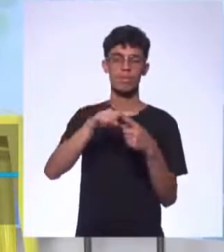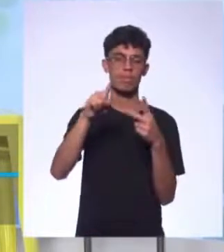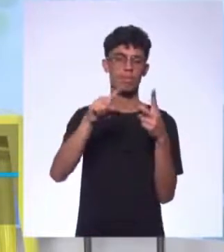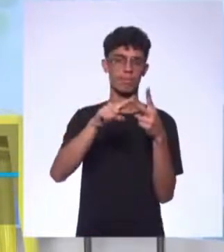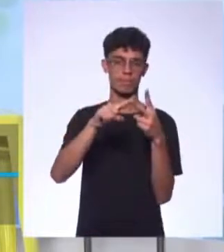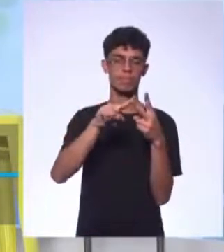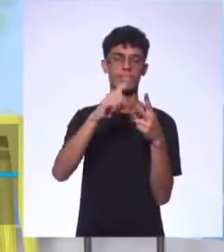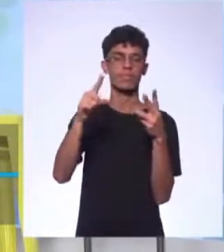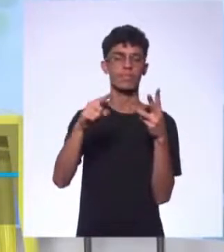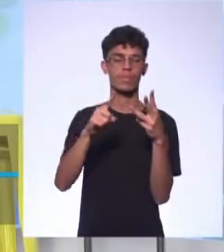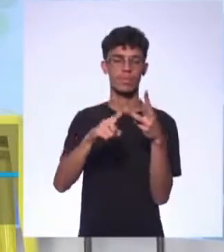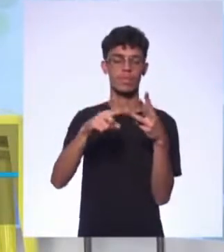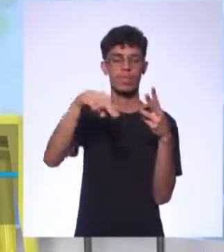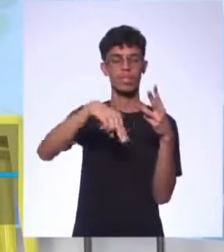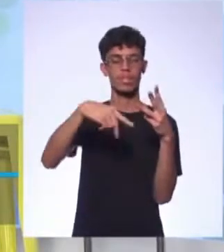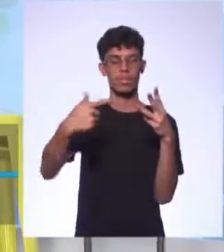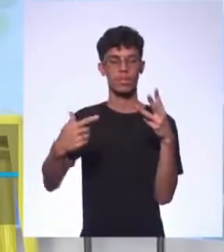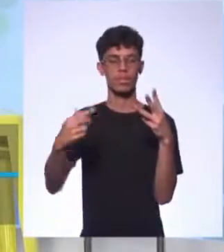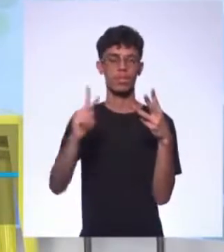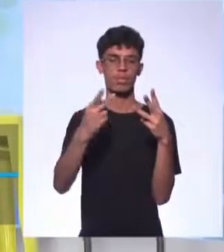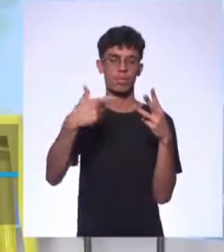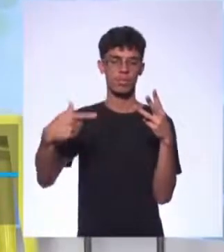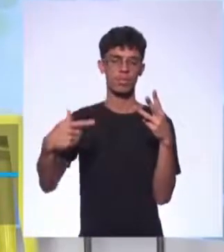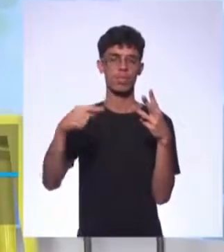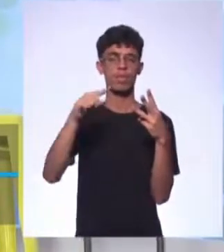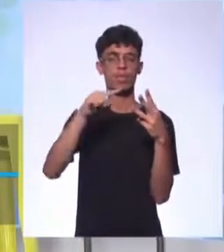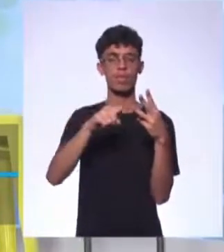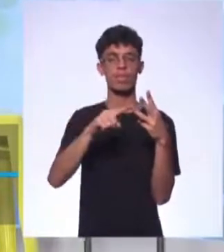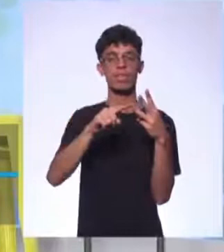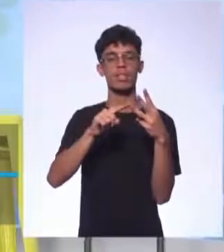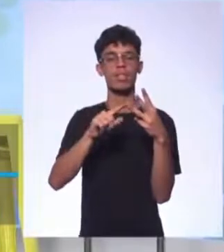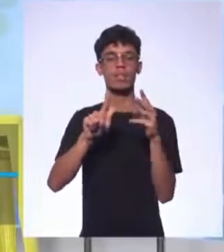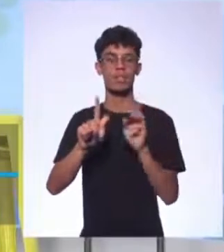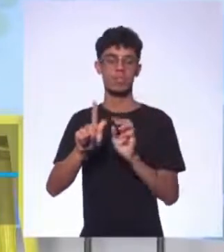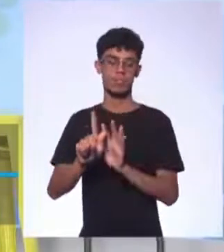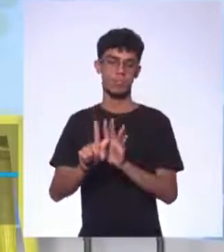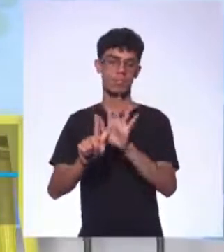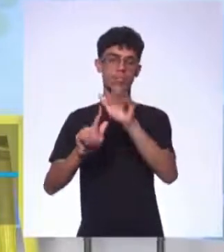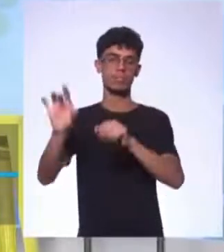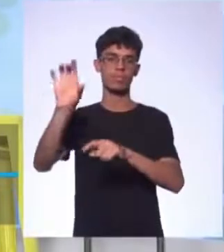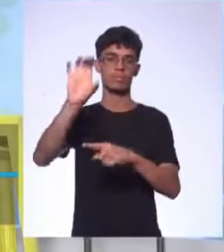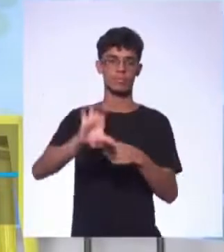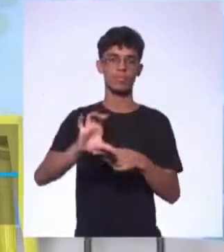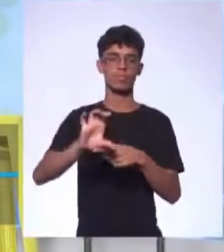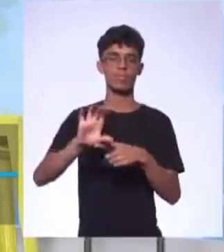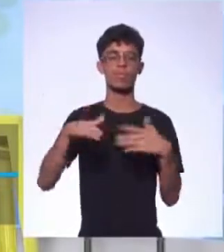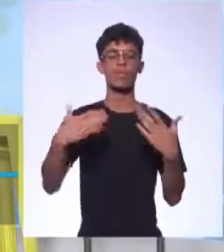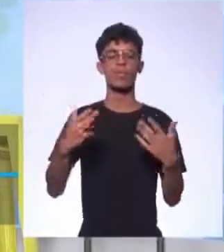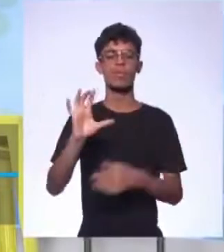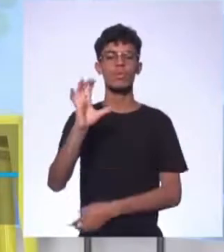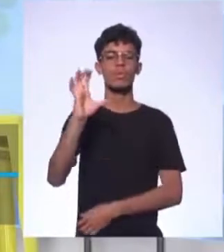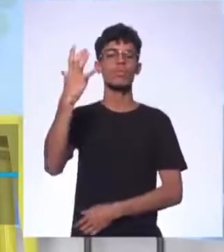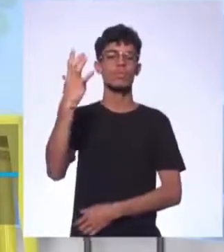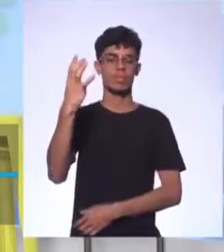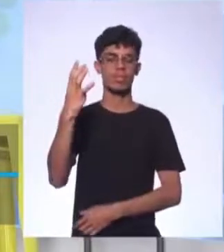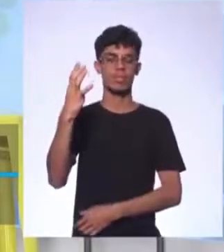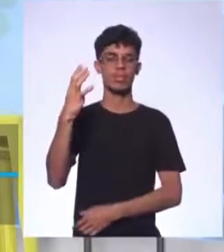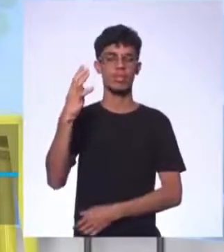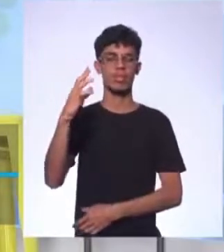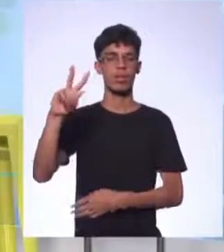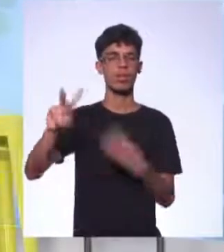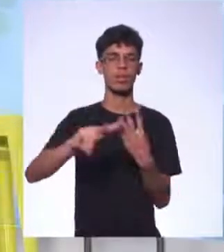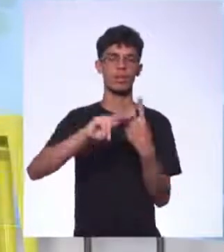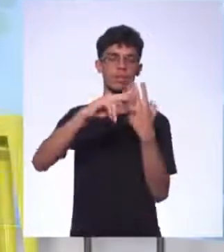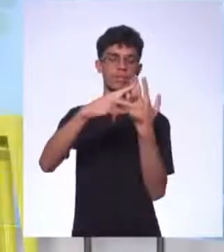nitrogênio, óxido nitroso, os hidrocarbonetos e o gás carbônico. Quando ocorre a